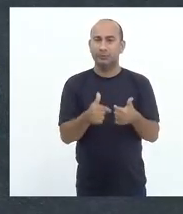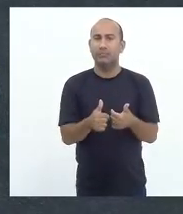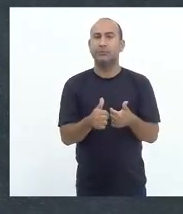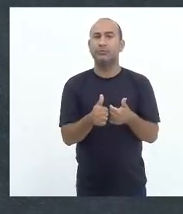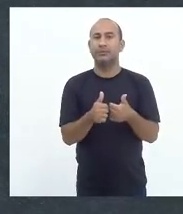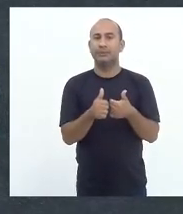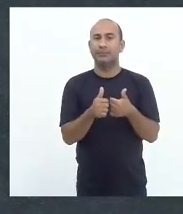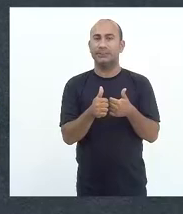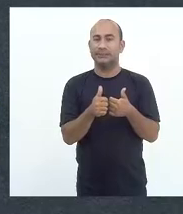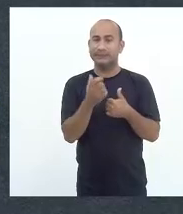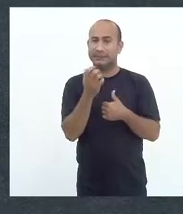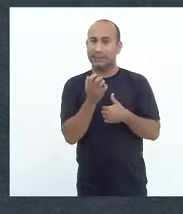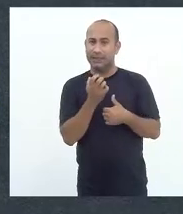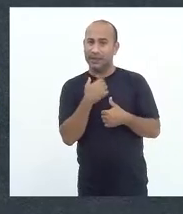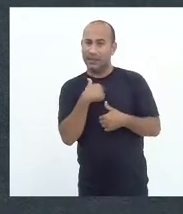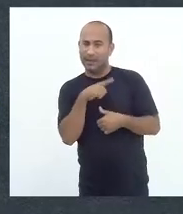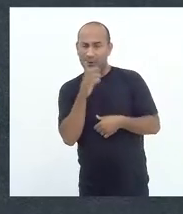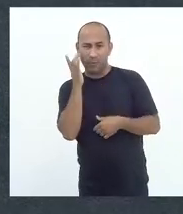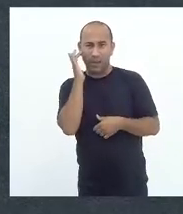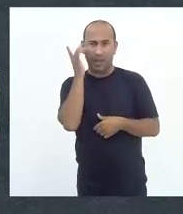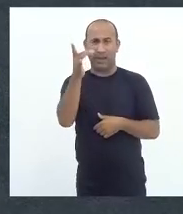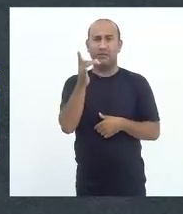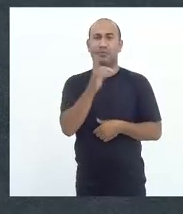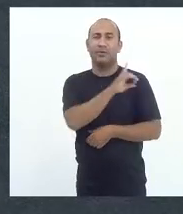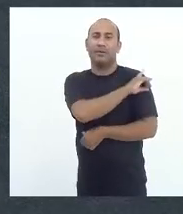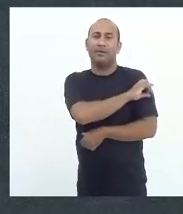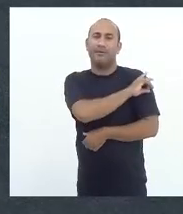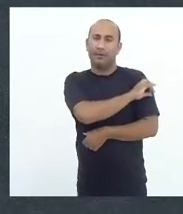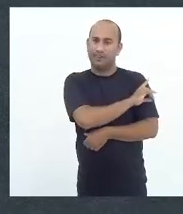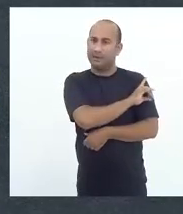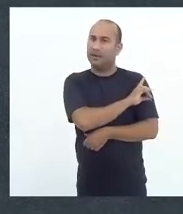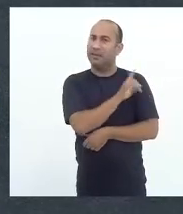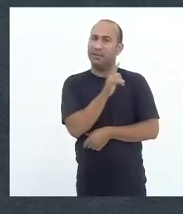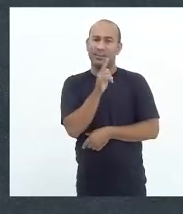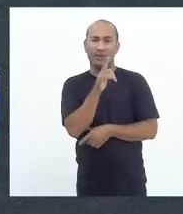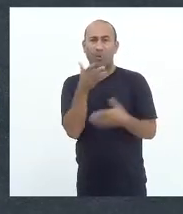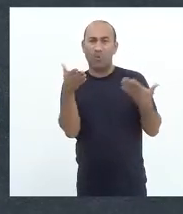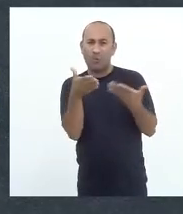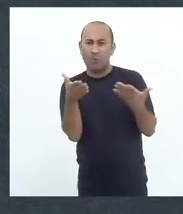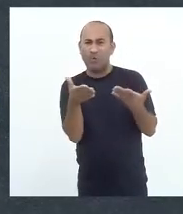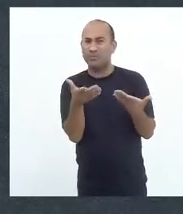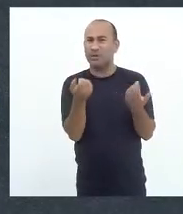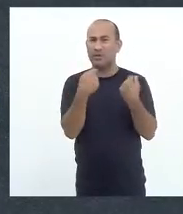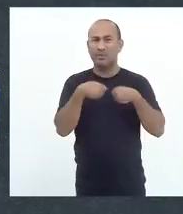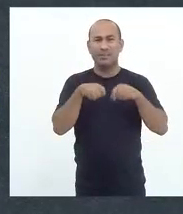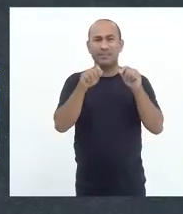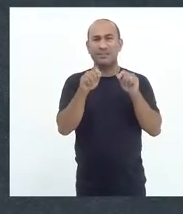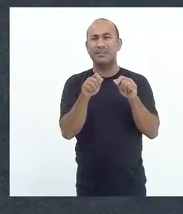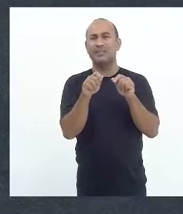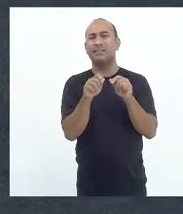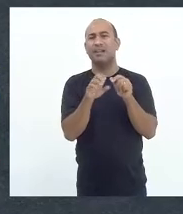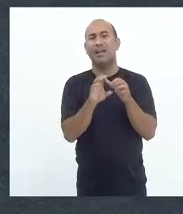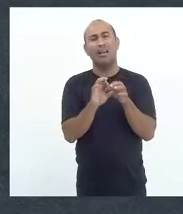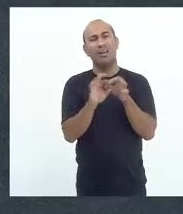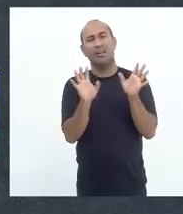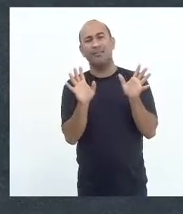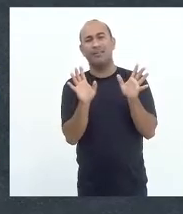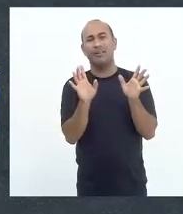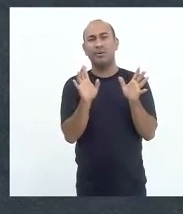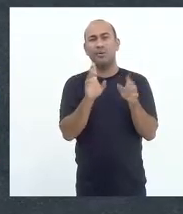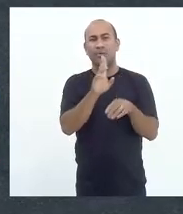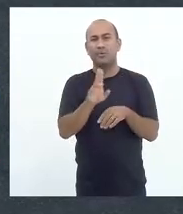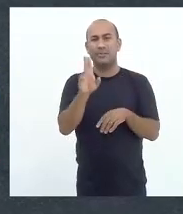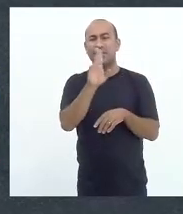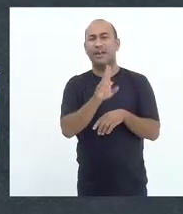Cria parâmetros. Eu, por exemplo, sou daqueles que acham, enfermeira Rejane, que não tem o menor cabimento hoje a gente flexibilizar o uso de máscara em ambiente fechado